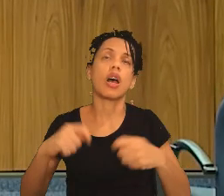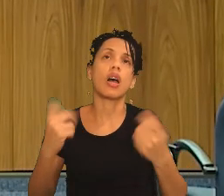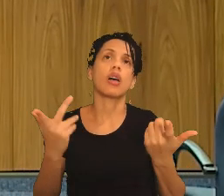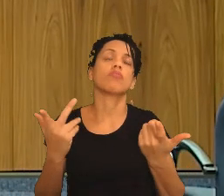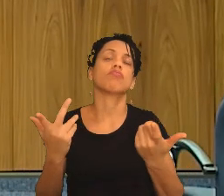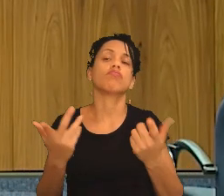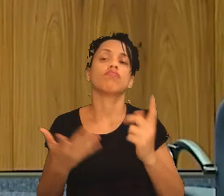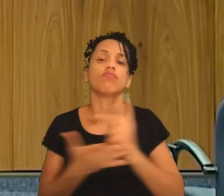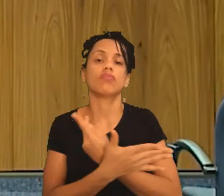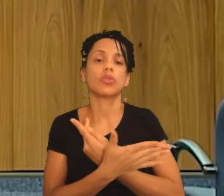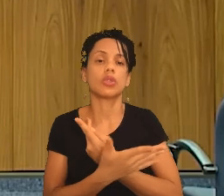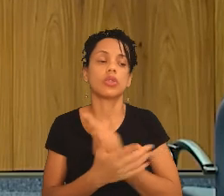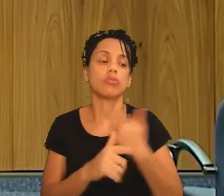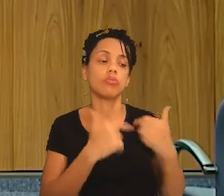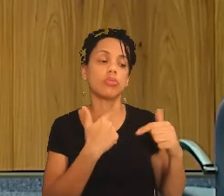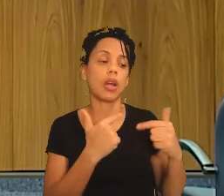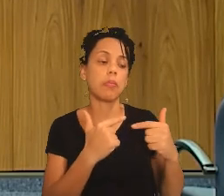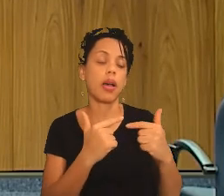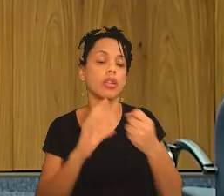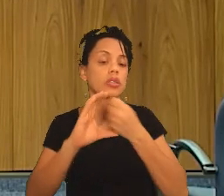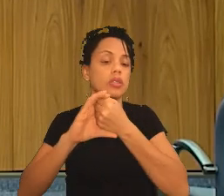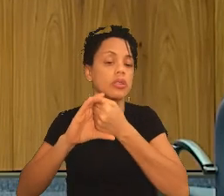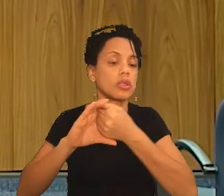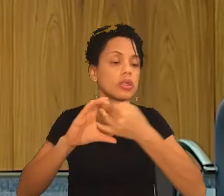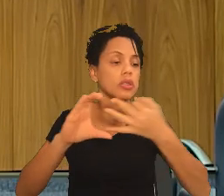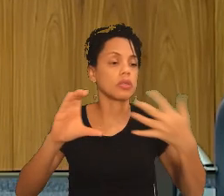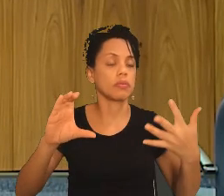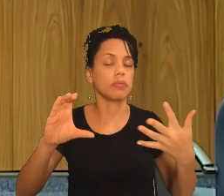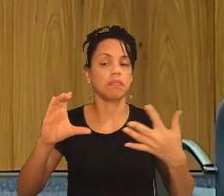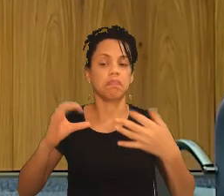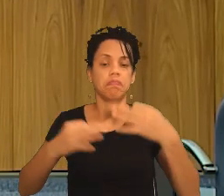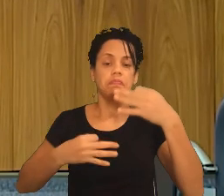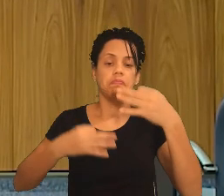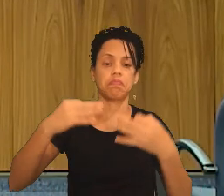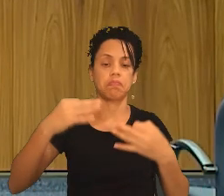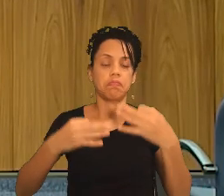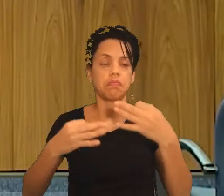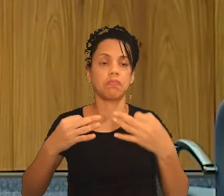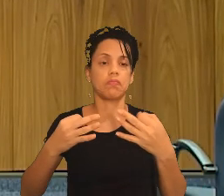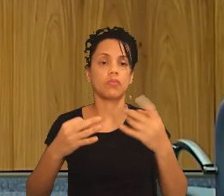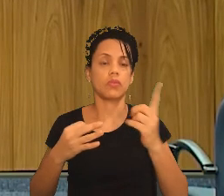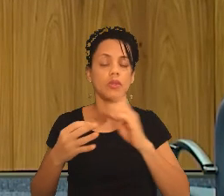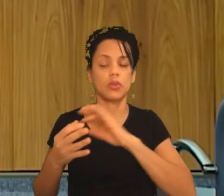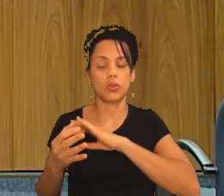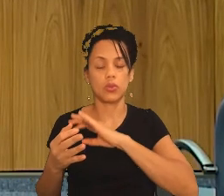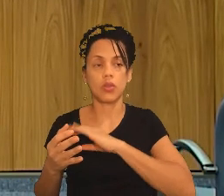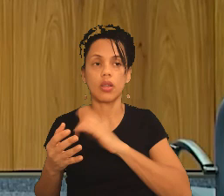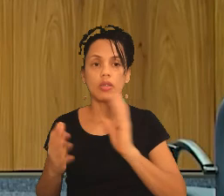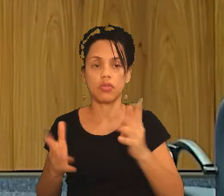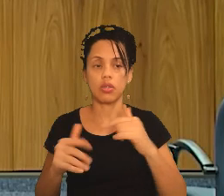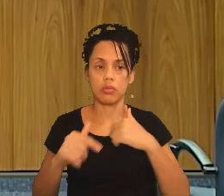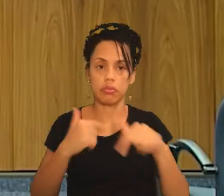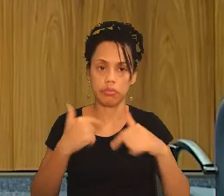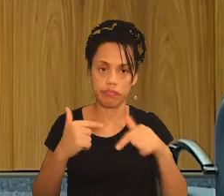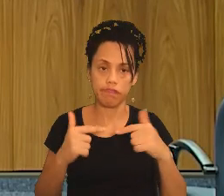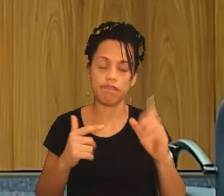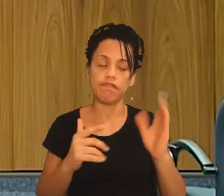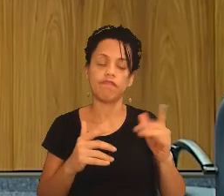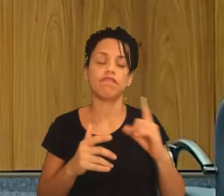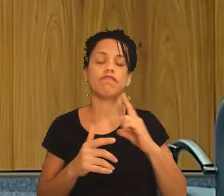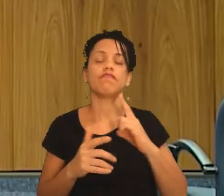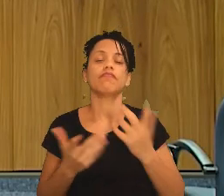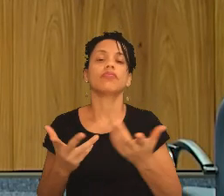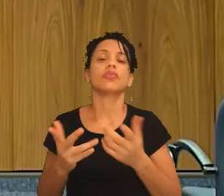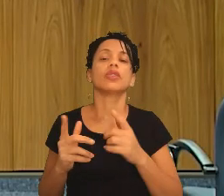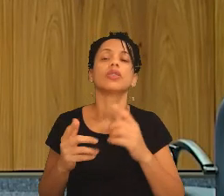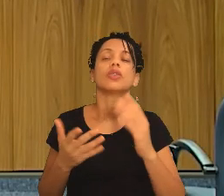Então, o grupo de trabalho ele vai se inserir, né, ele vai se colocar justamente nesse momento, né? Que tipo de discussão que a gente pode